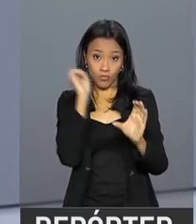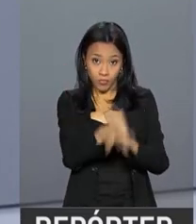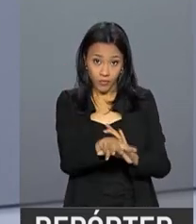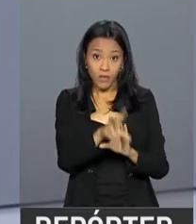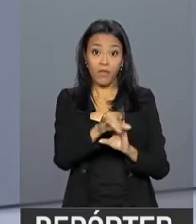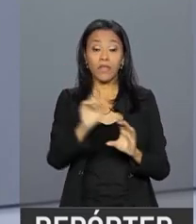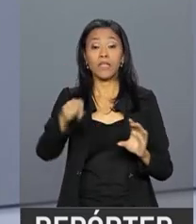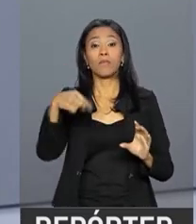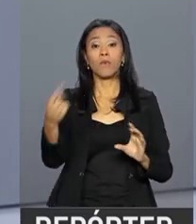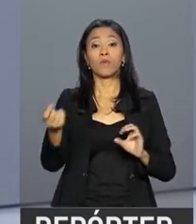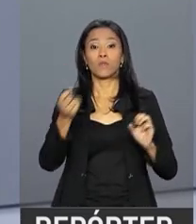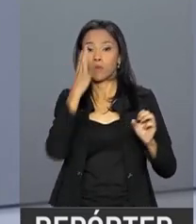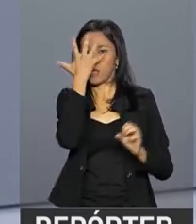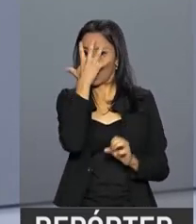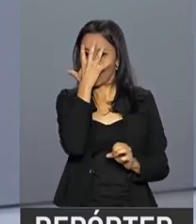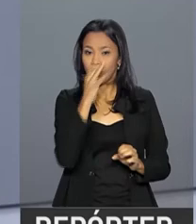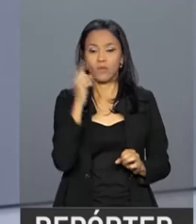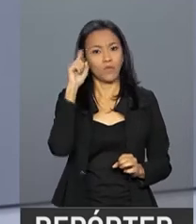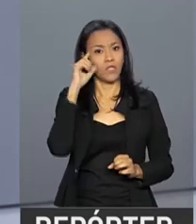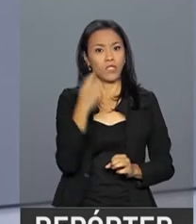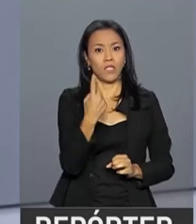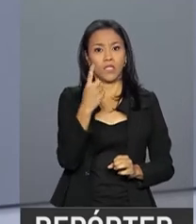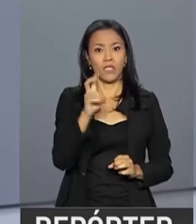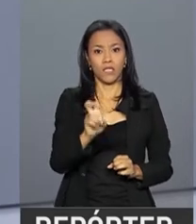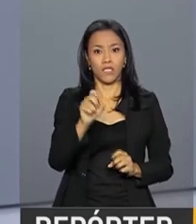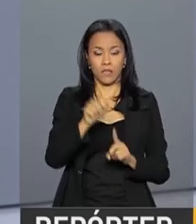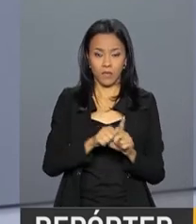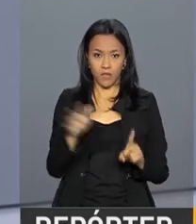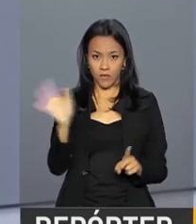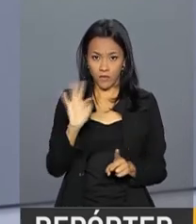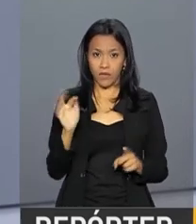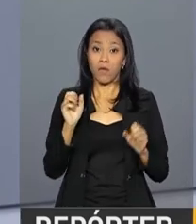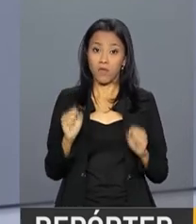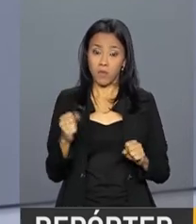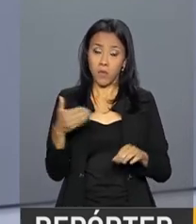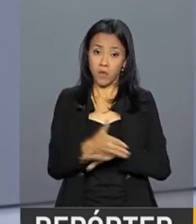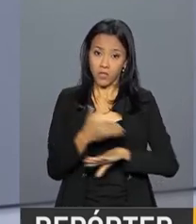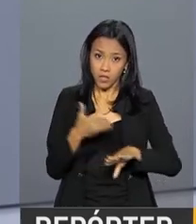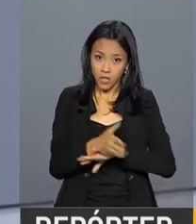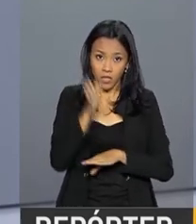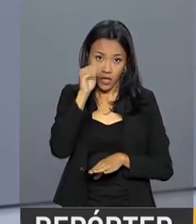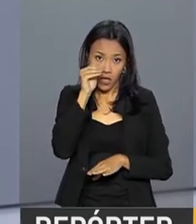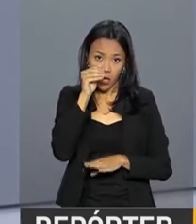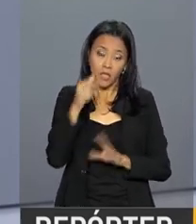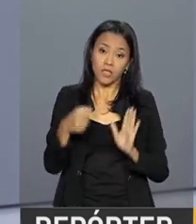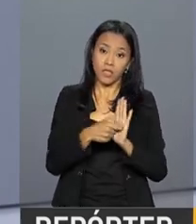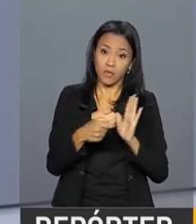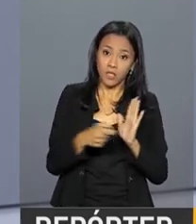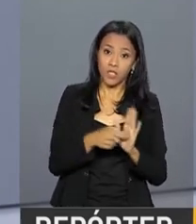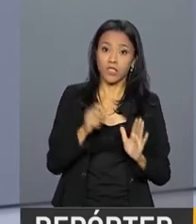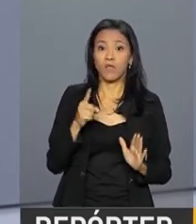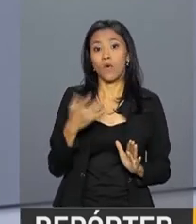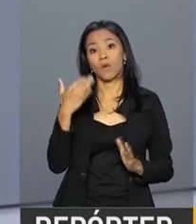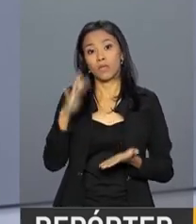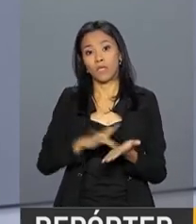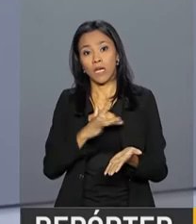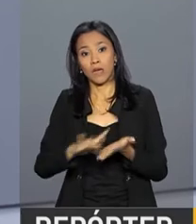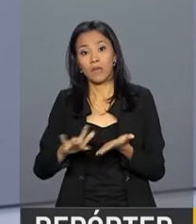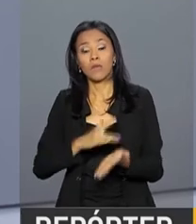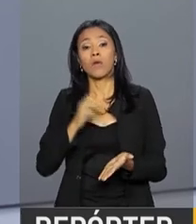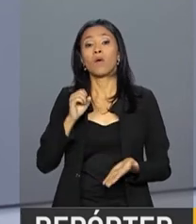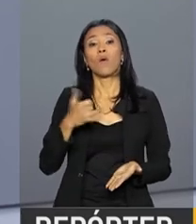15 de fevereiro a consulta poderá ser feita por meio de aplicativos para celulares e tablets pelo receitafone no número